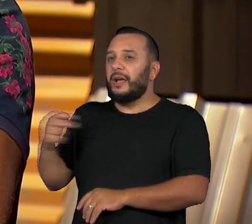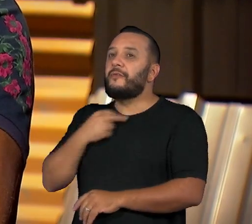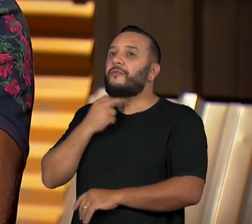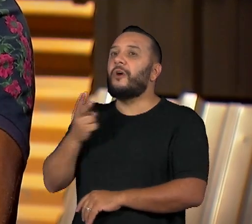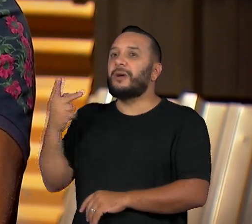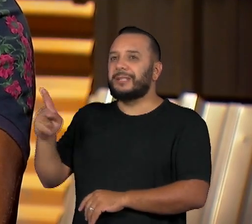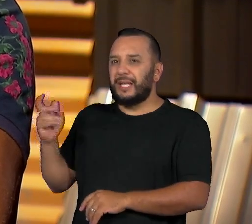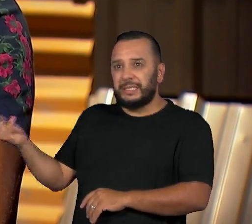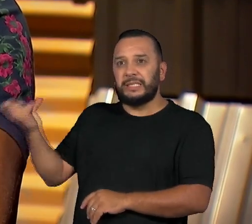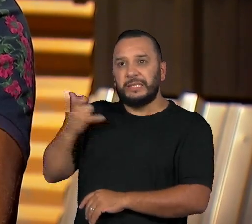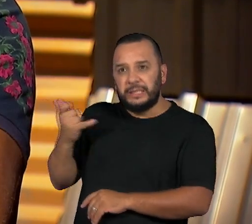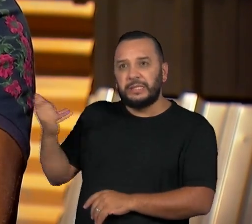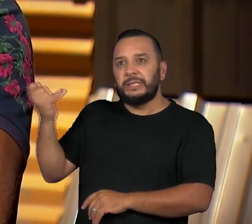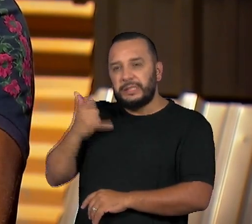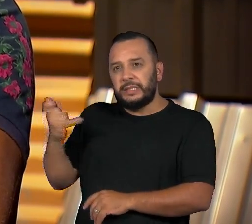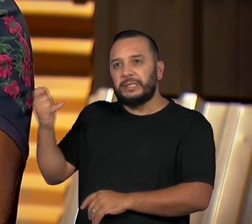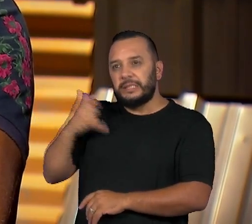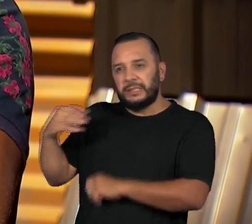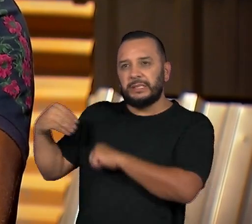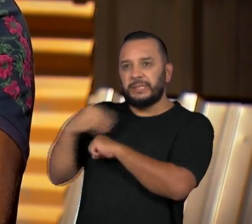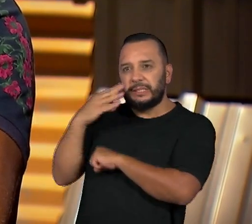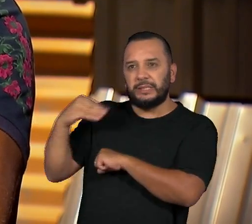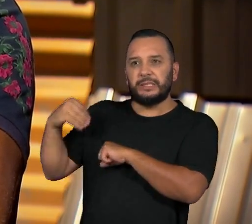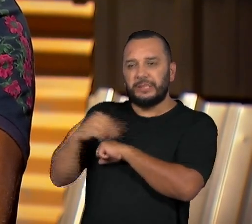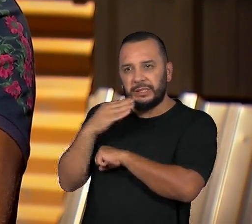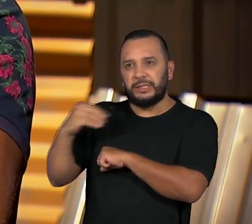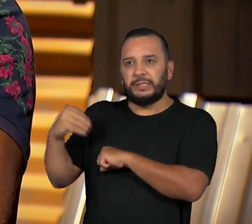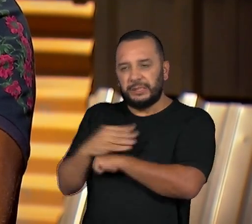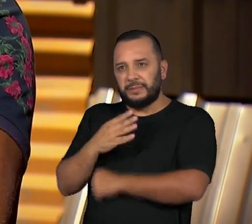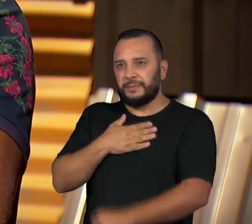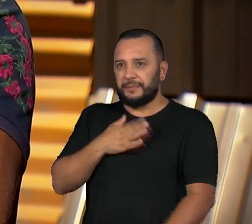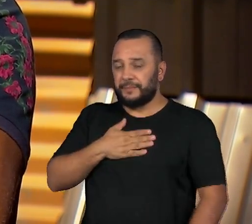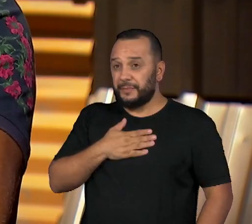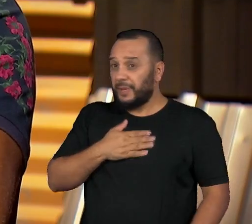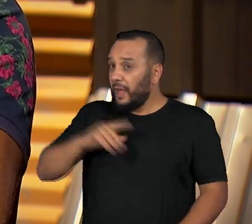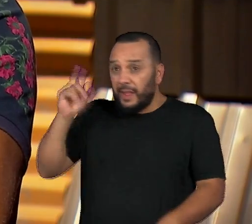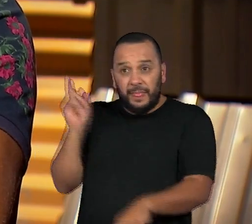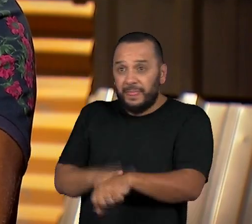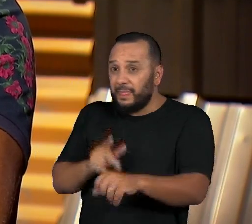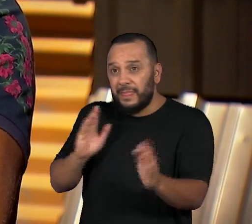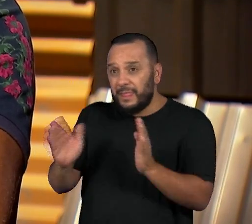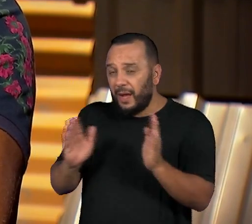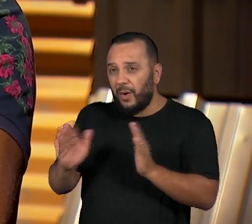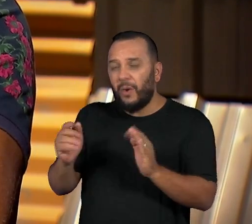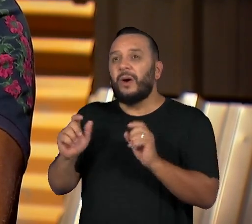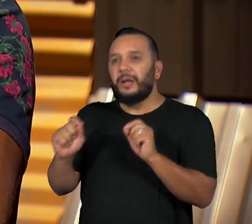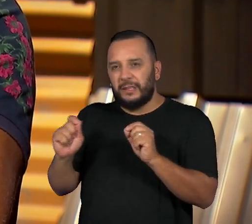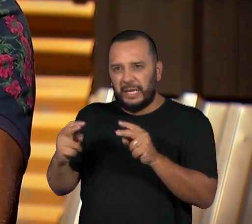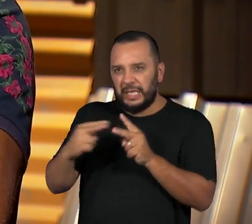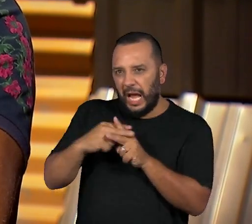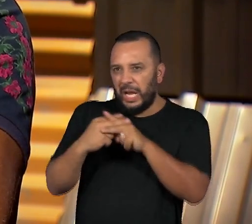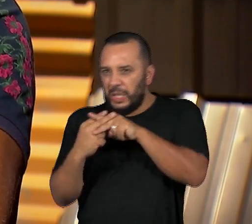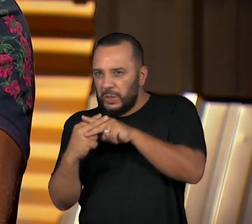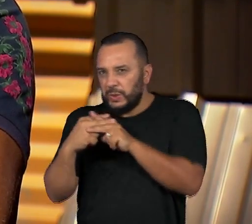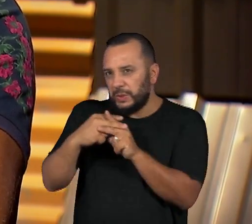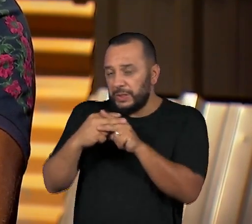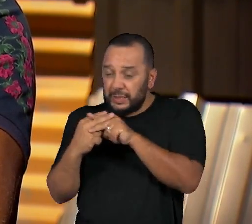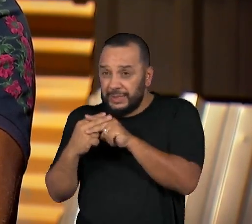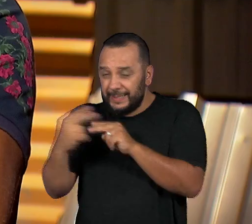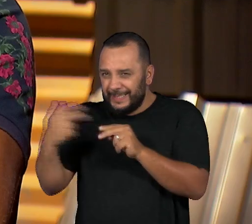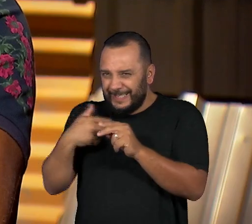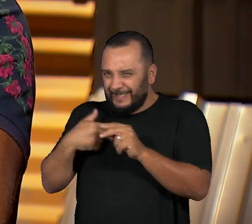Isso. Te dando todas as informações ali. Chega na luta, o atleta tem isso. Ele